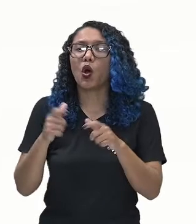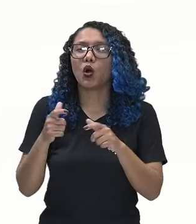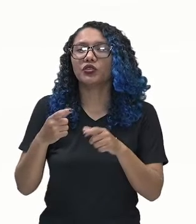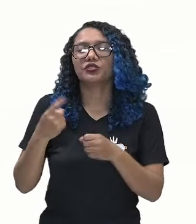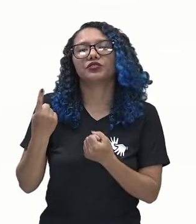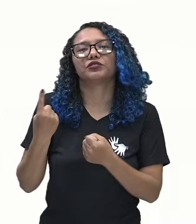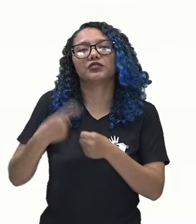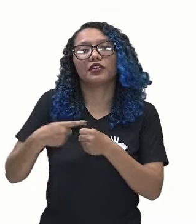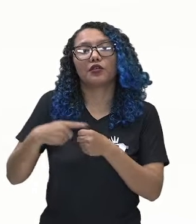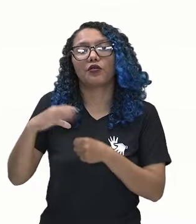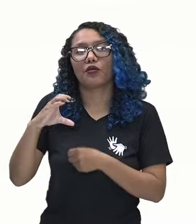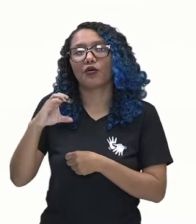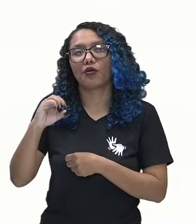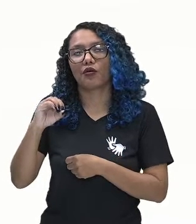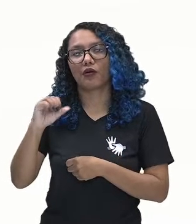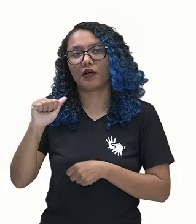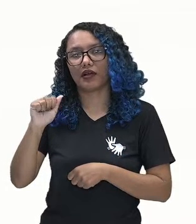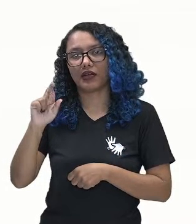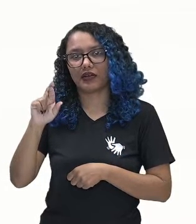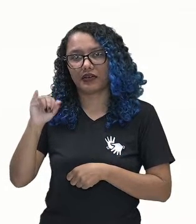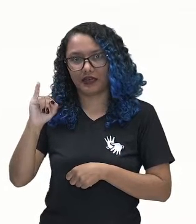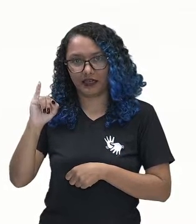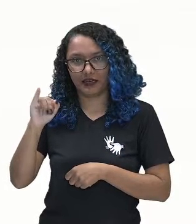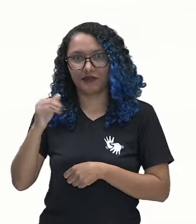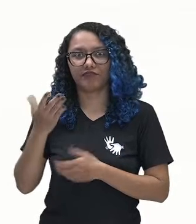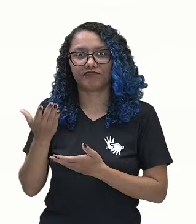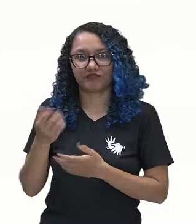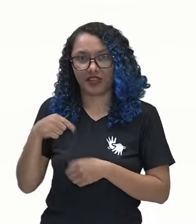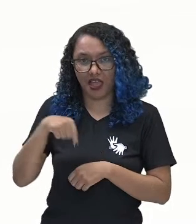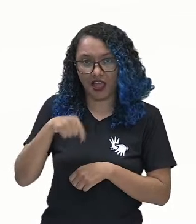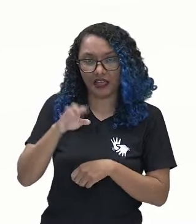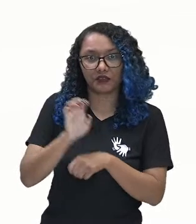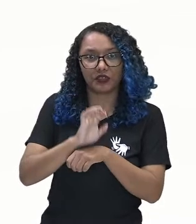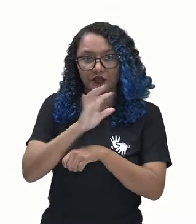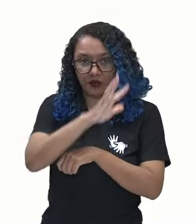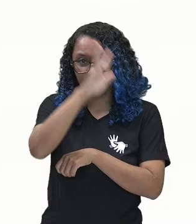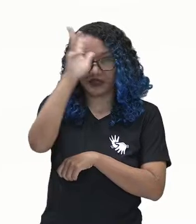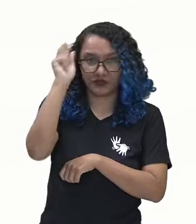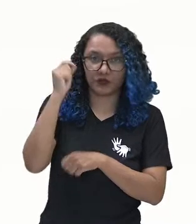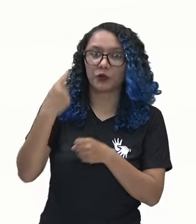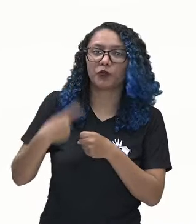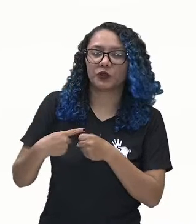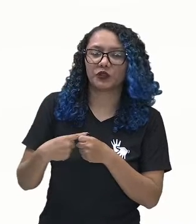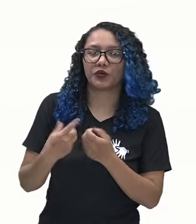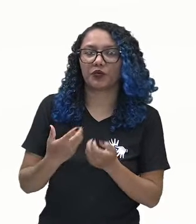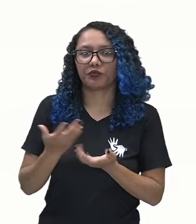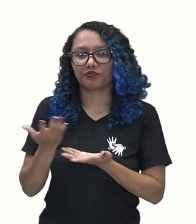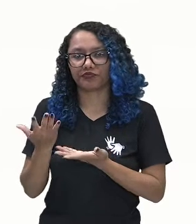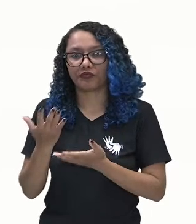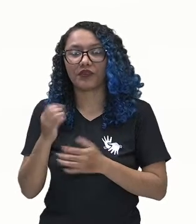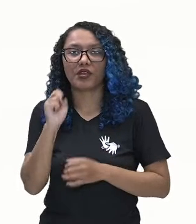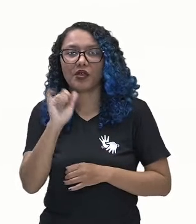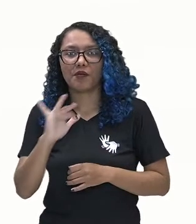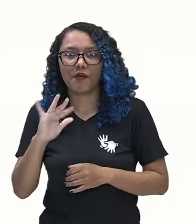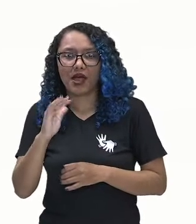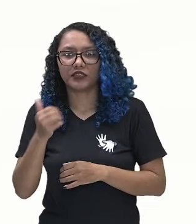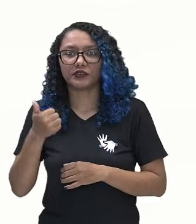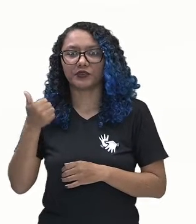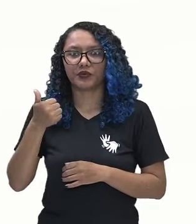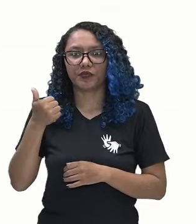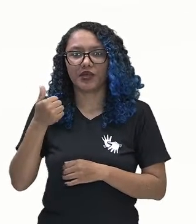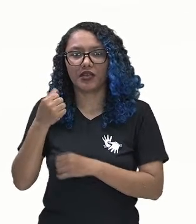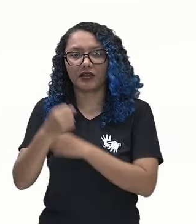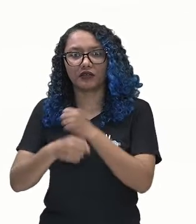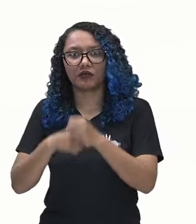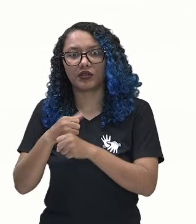está localizado no município de Coari, aqui no estado do Amazonas, e aí nós temos a imagem no ano de 1910, né, o